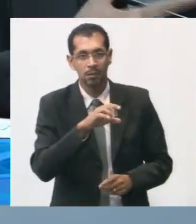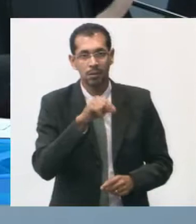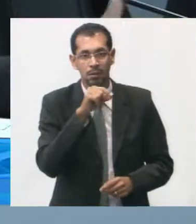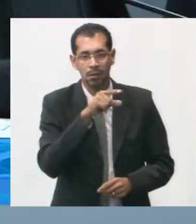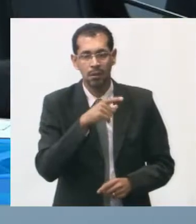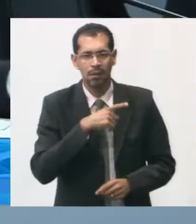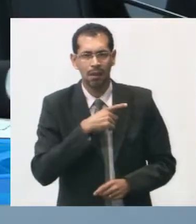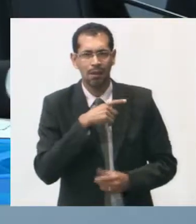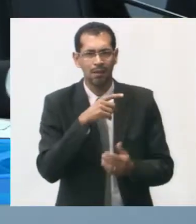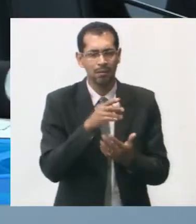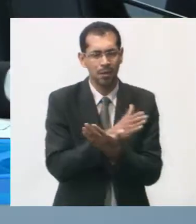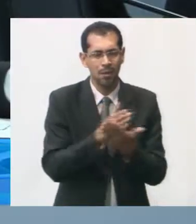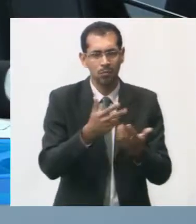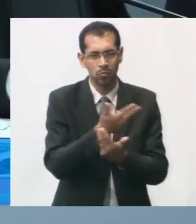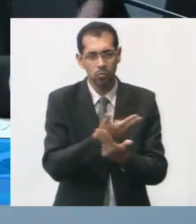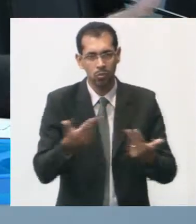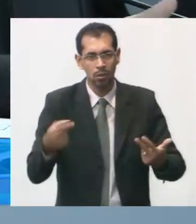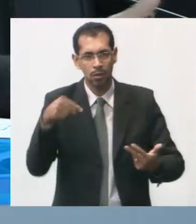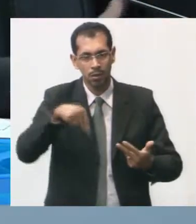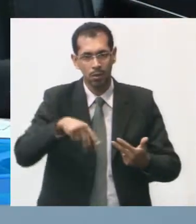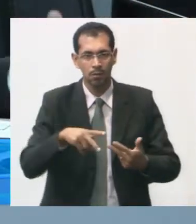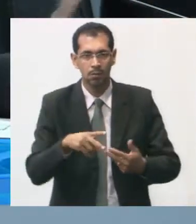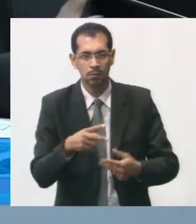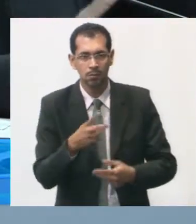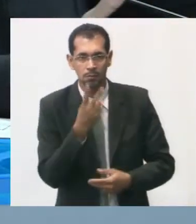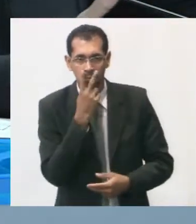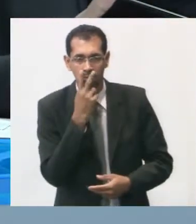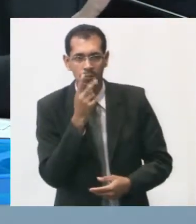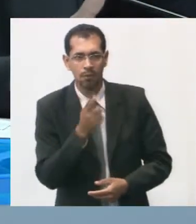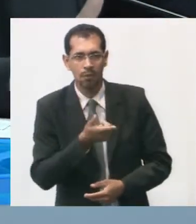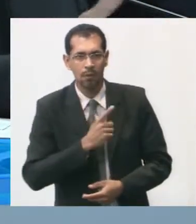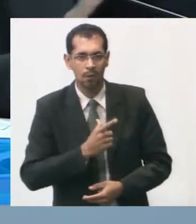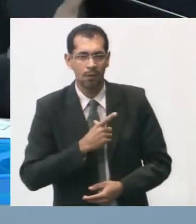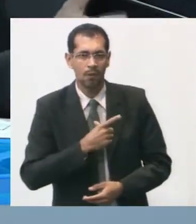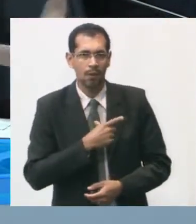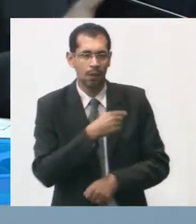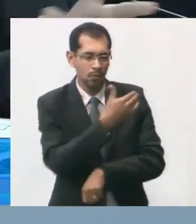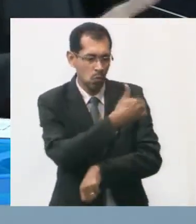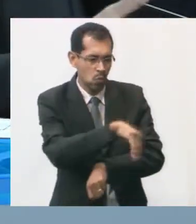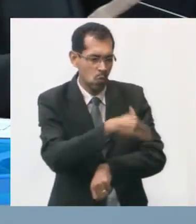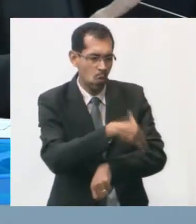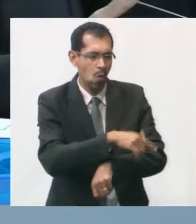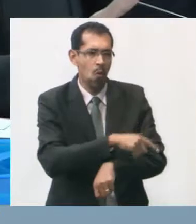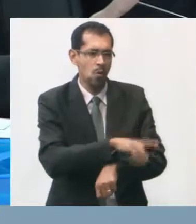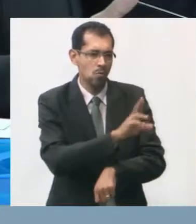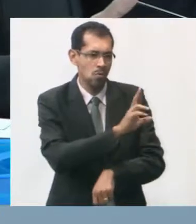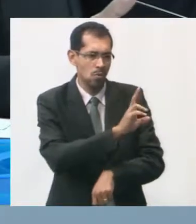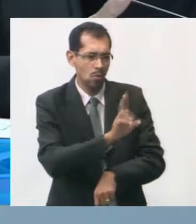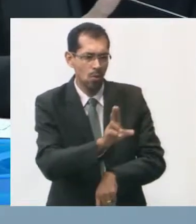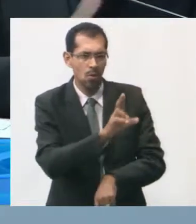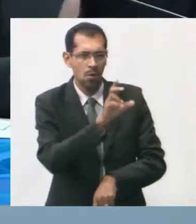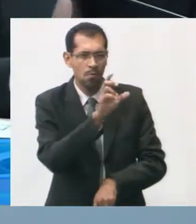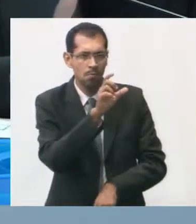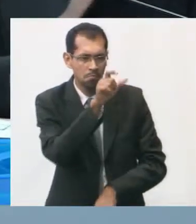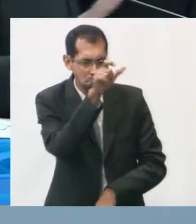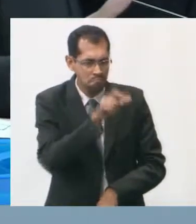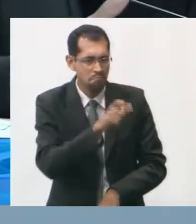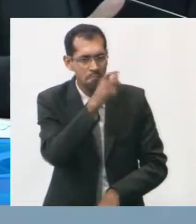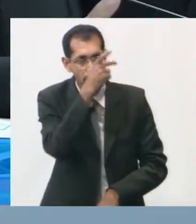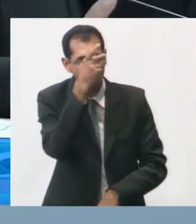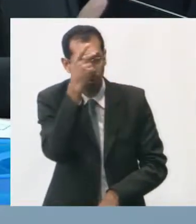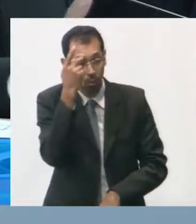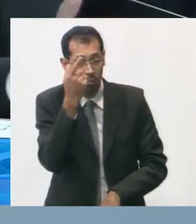Branco, João da Cruz, tantos nomes, e a gente não sabe qual é a história dessas pessoas. Então, para